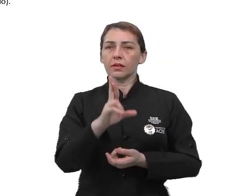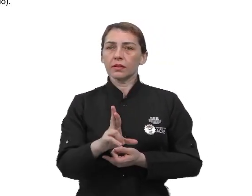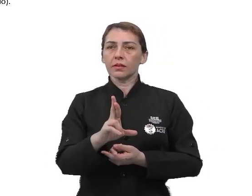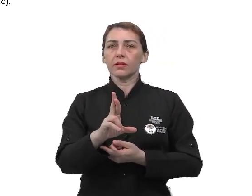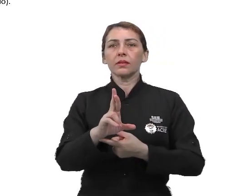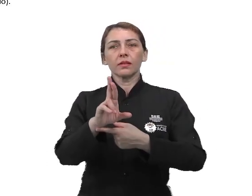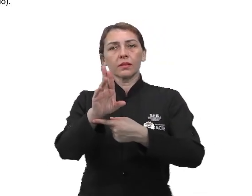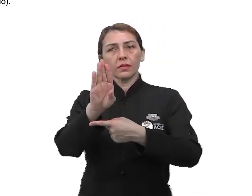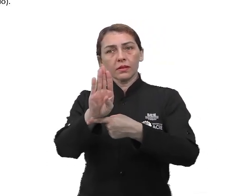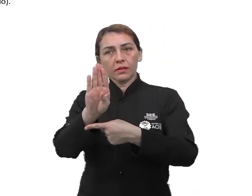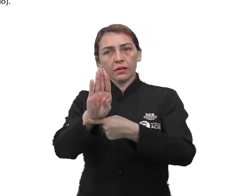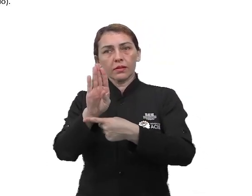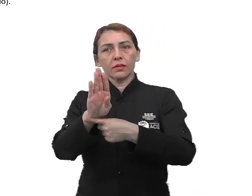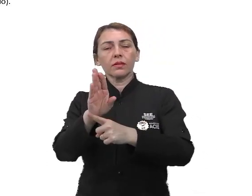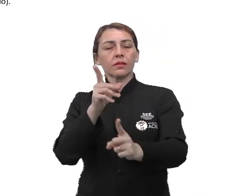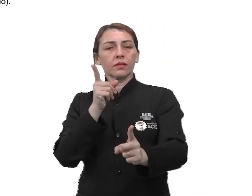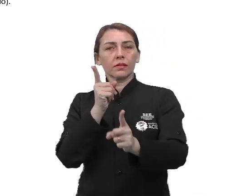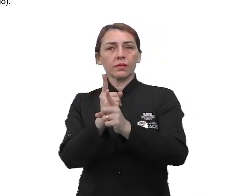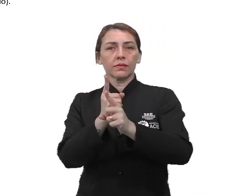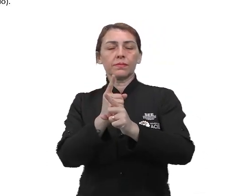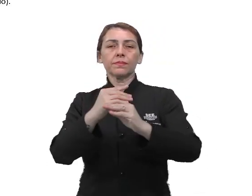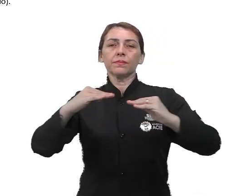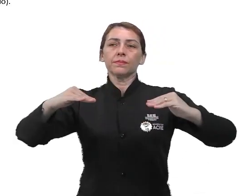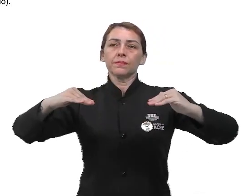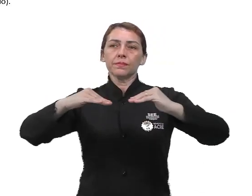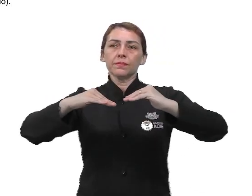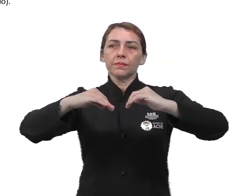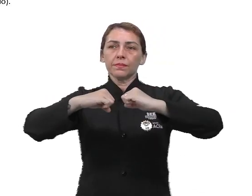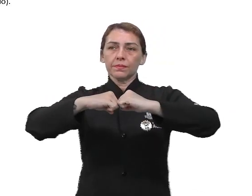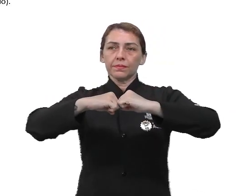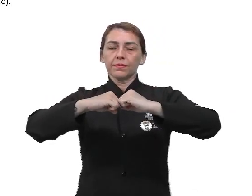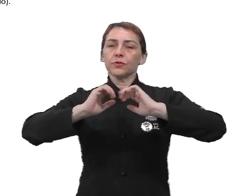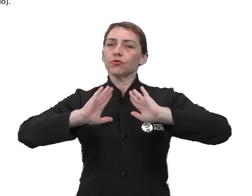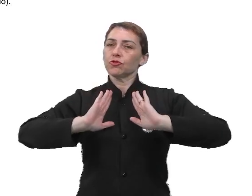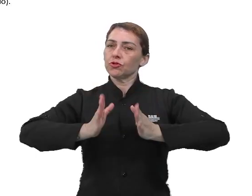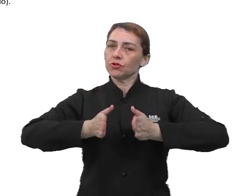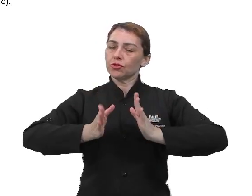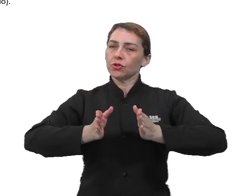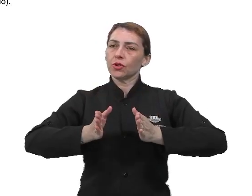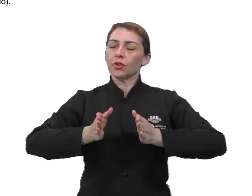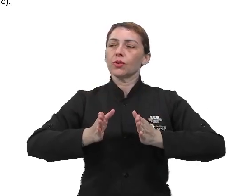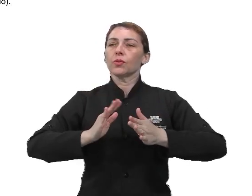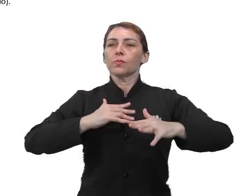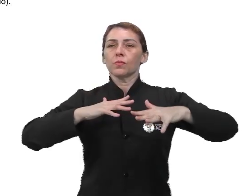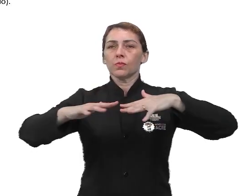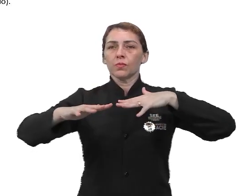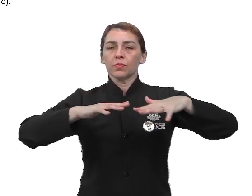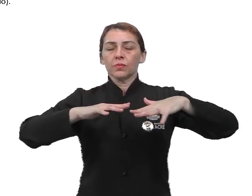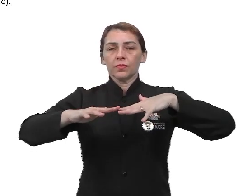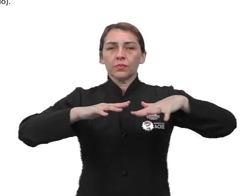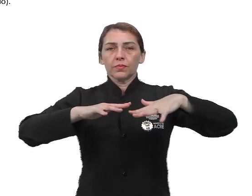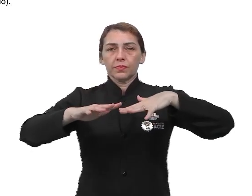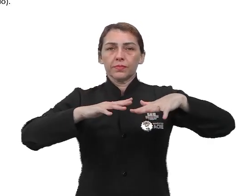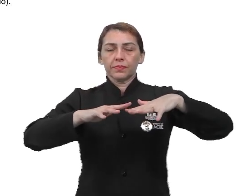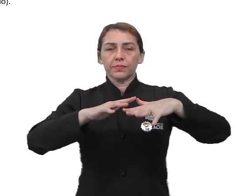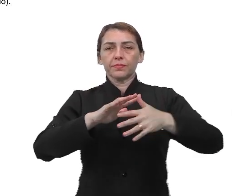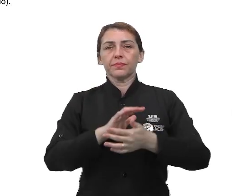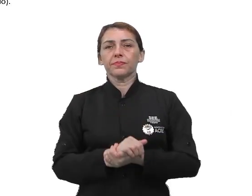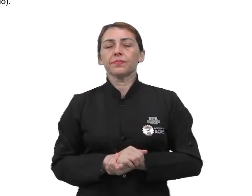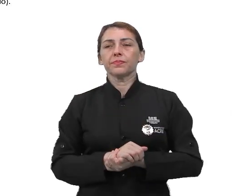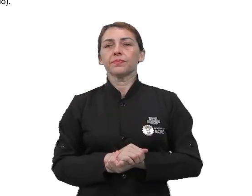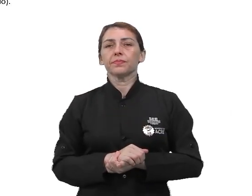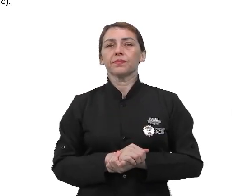questão B, encontro de placas tectônicas, já que o movimento dessas placas tectônicas